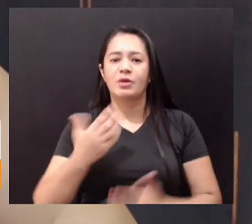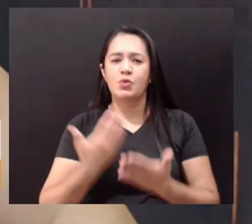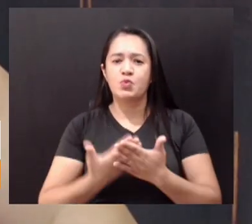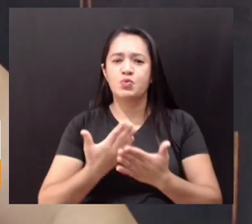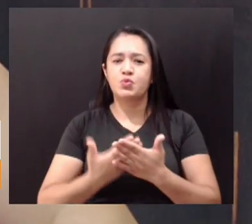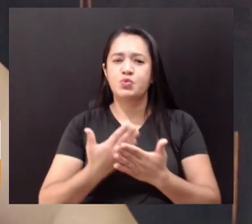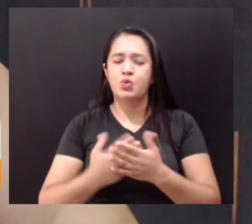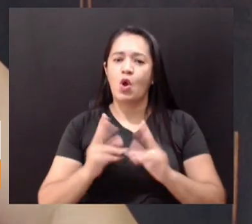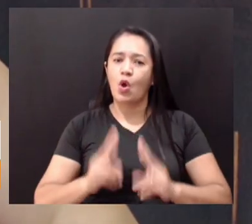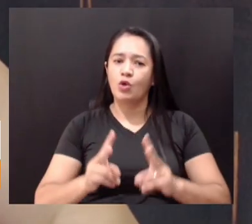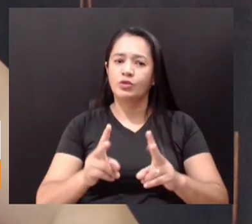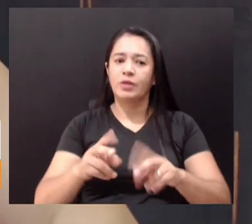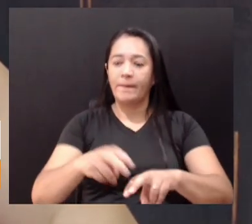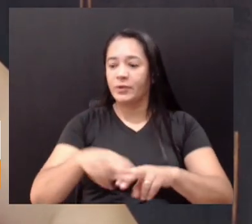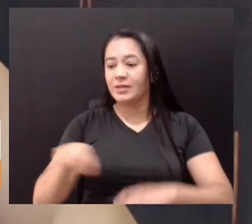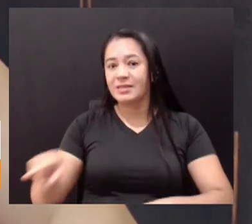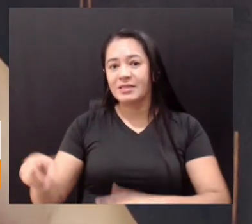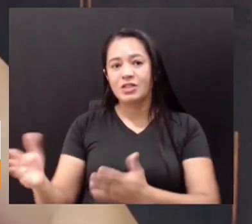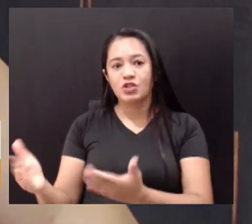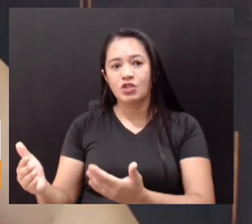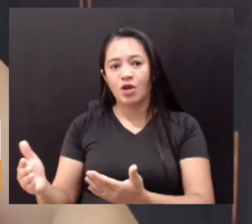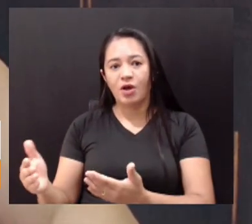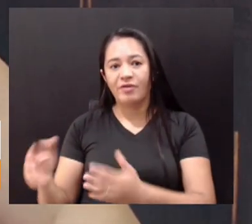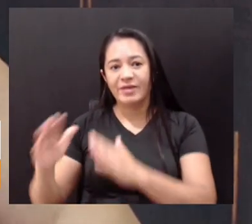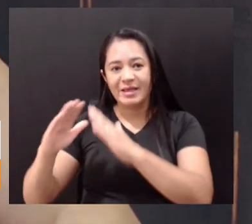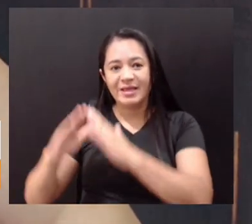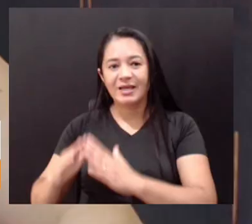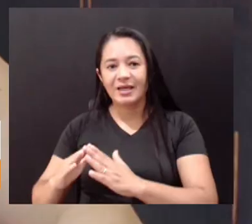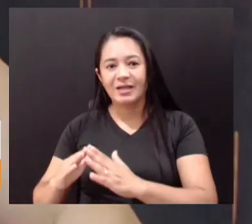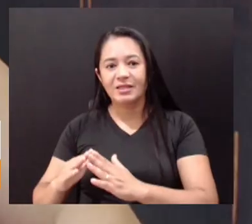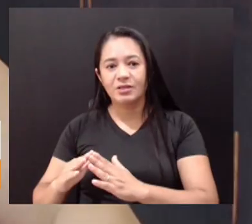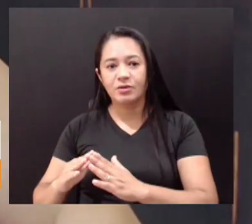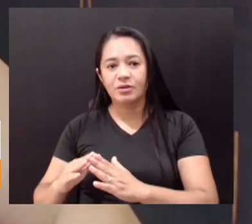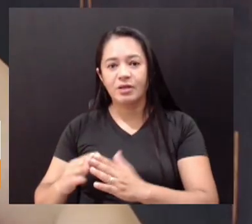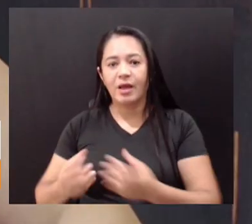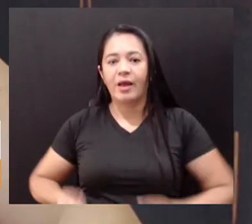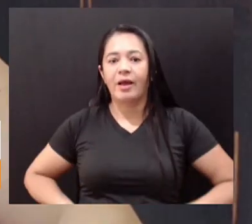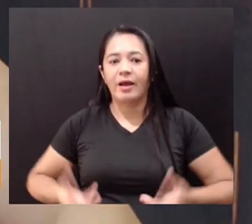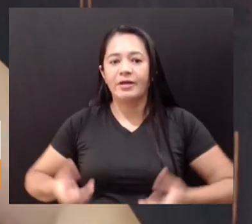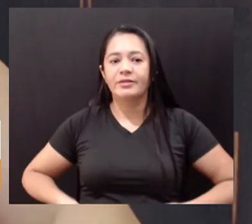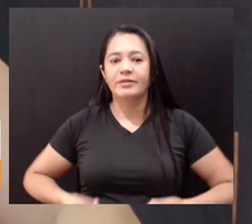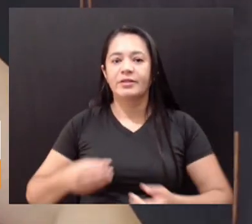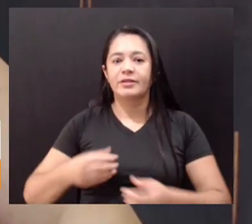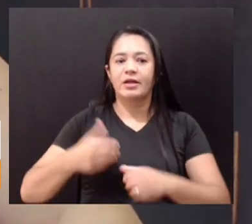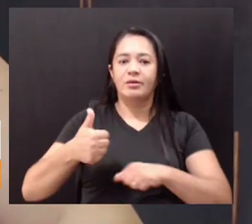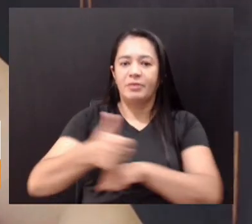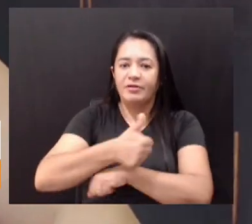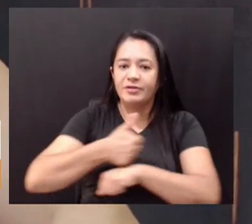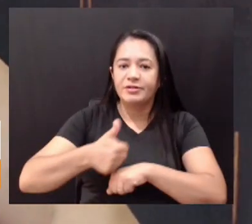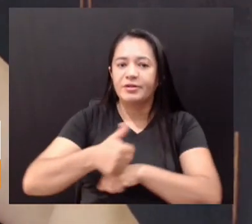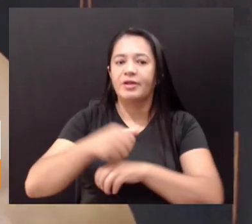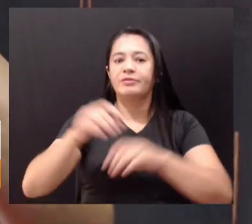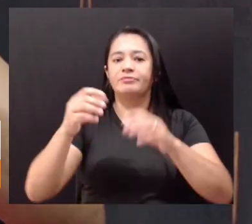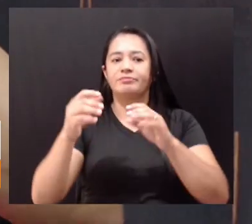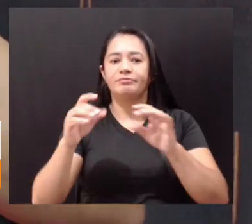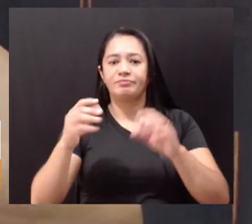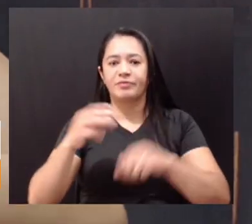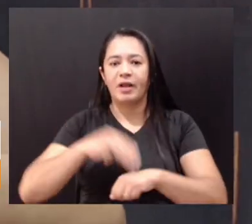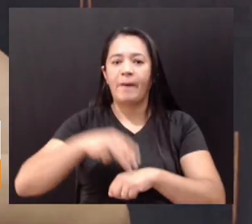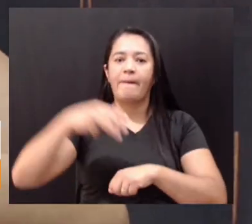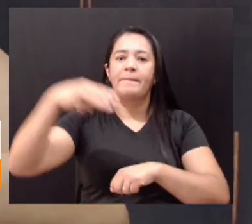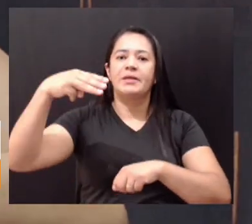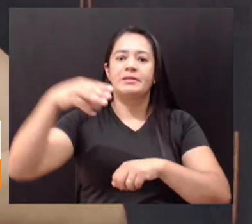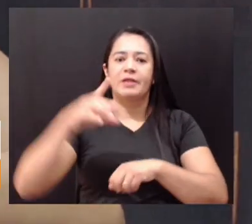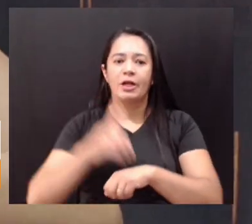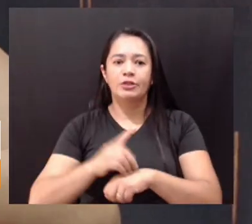em casa e eles estão gastando para fazer uma especialização, para fazer um mestrado, para fazer um doutorado, porque o mercado